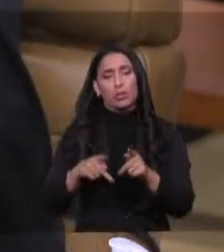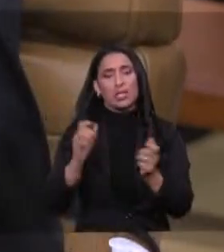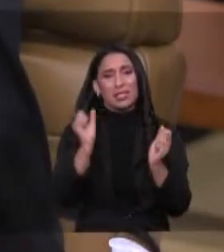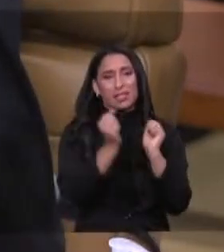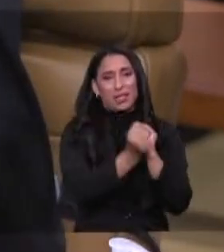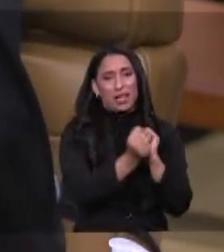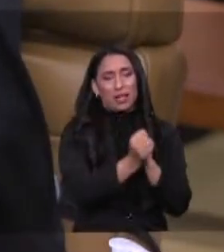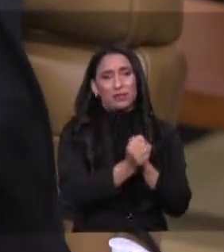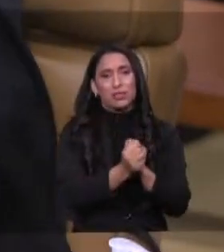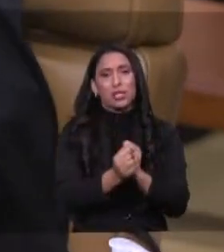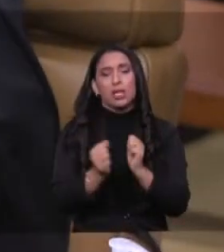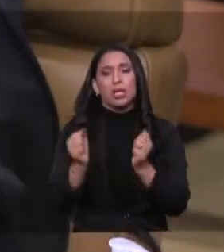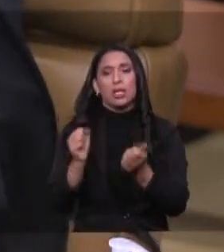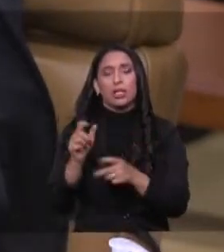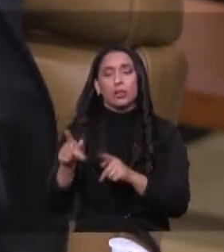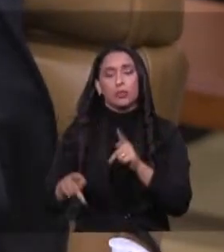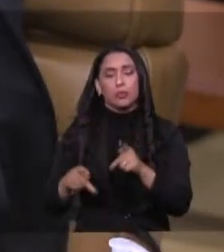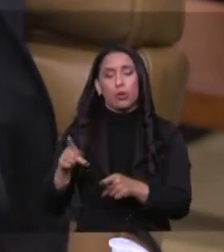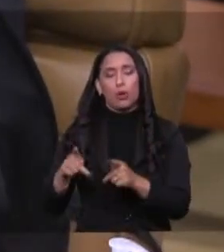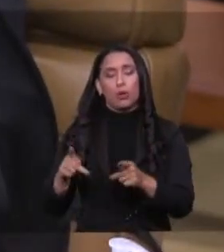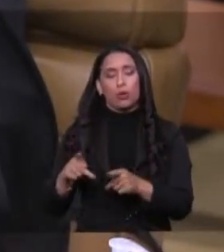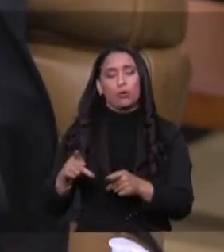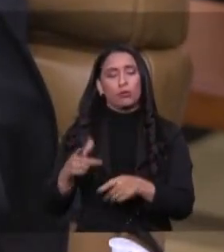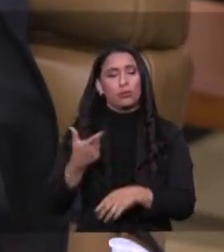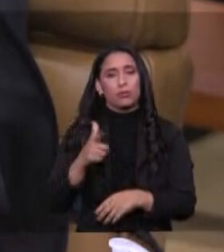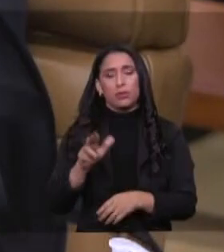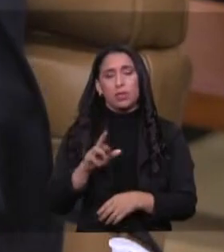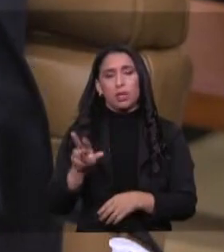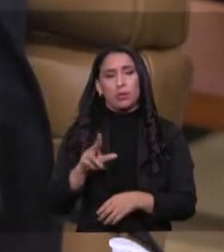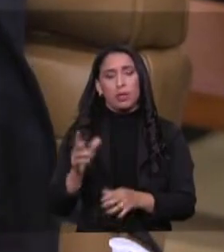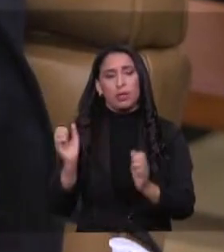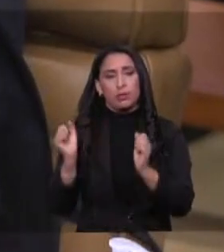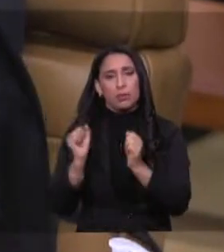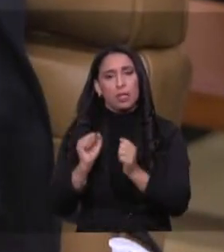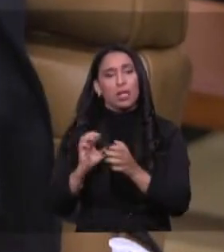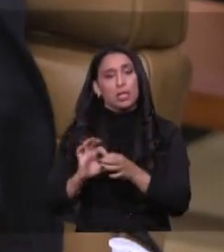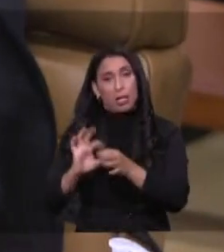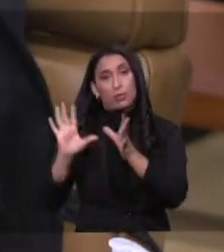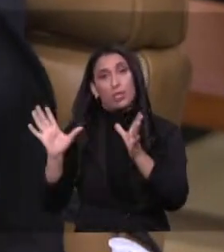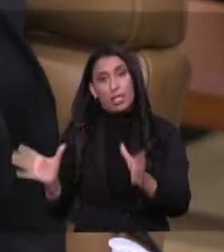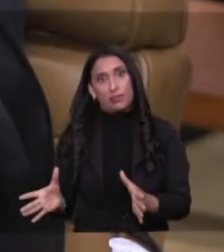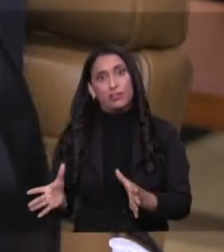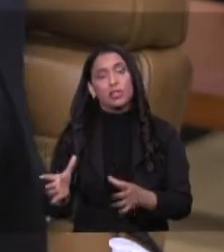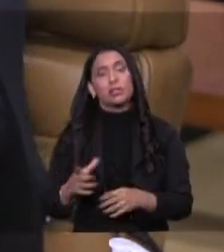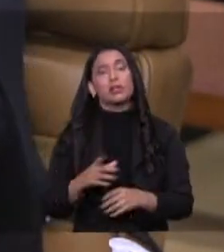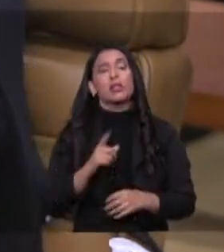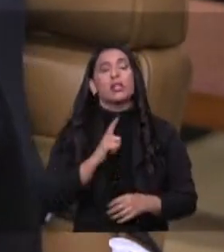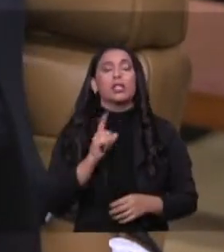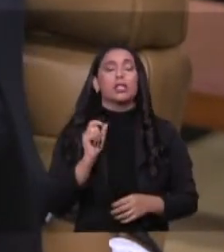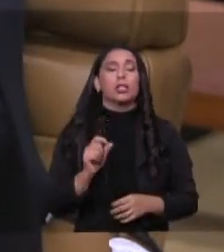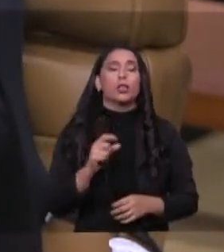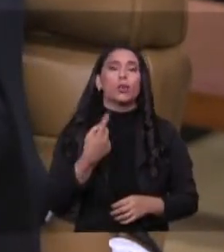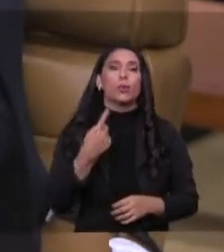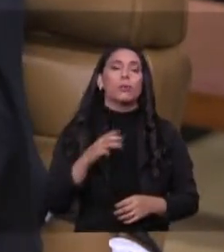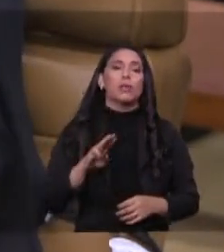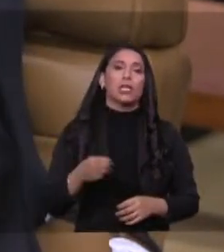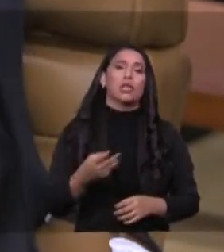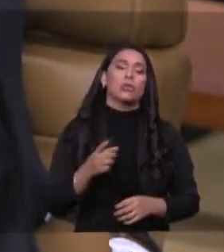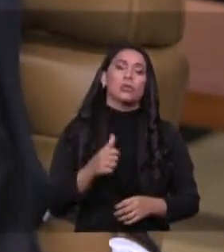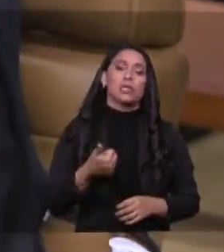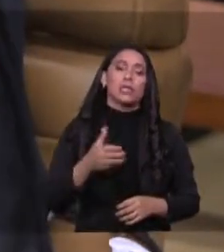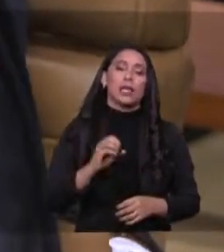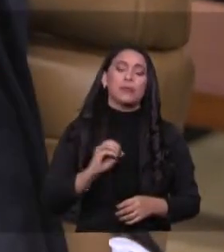sendo 2 milhões 488 mil livres e 1 milhão e 100 mil, pouco mais